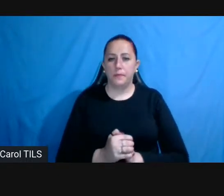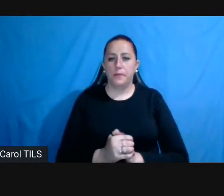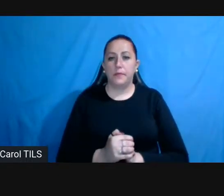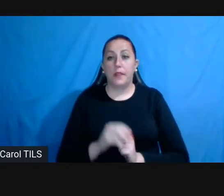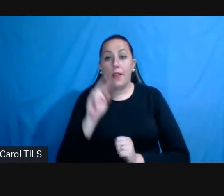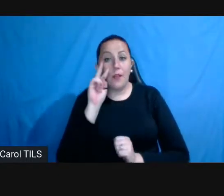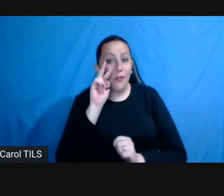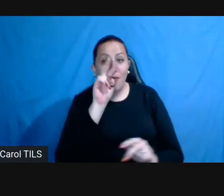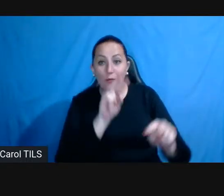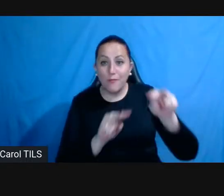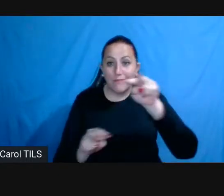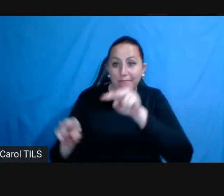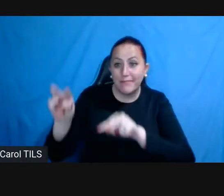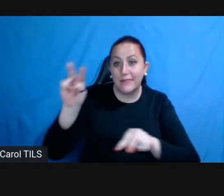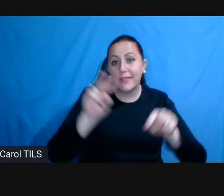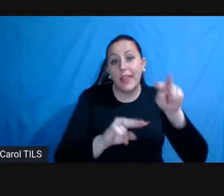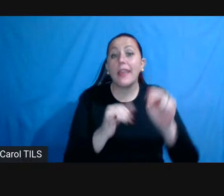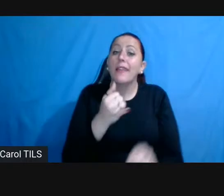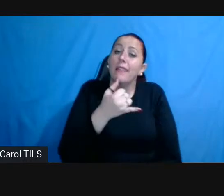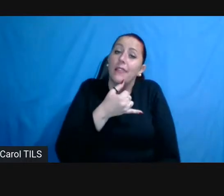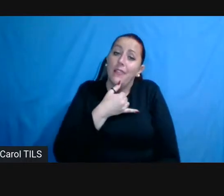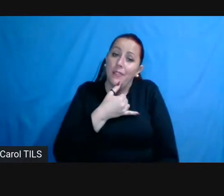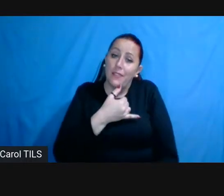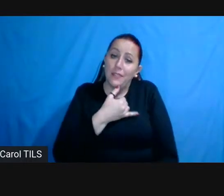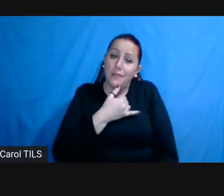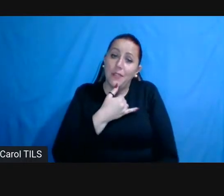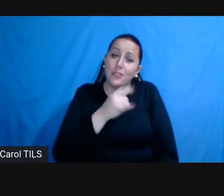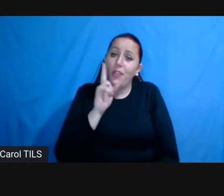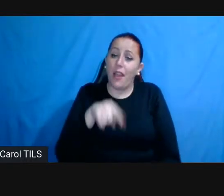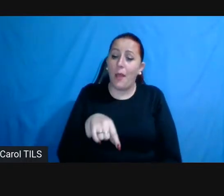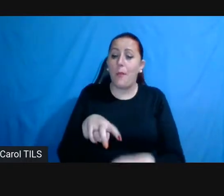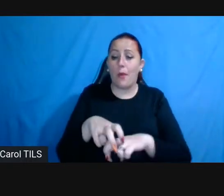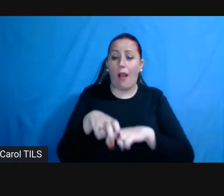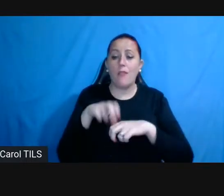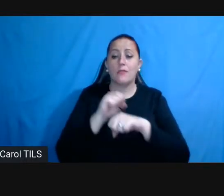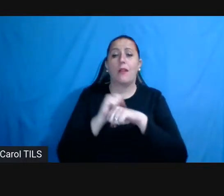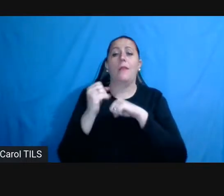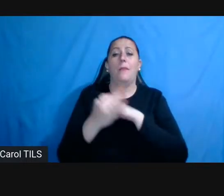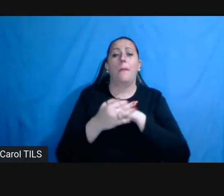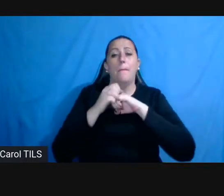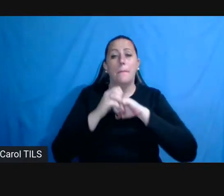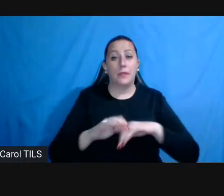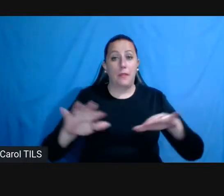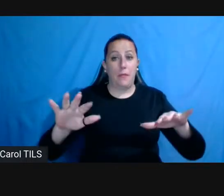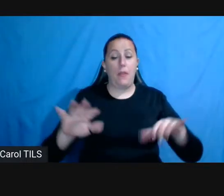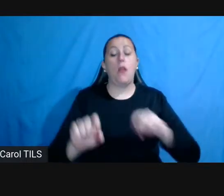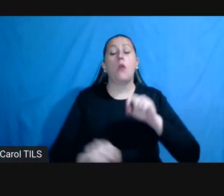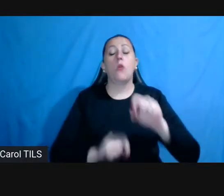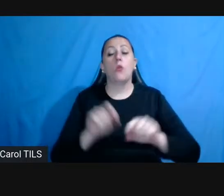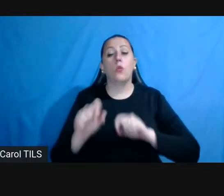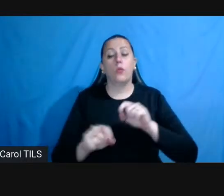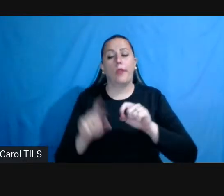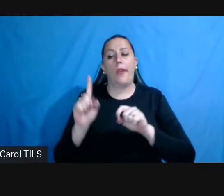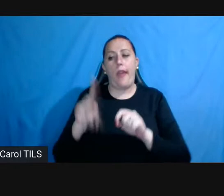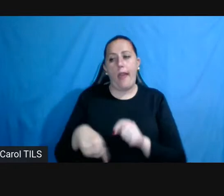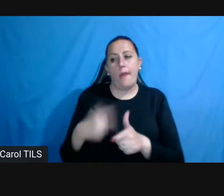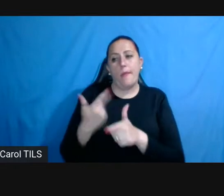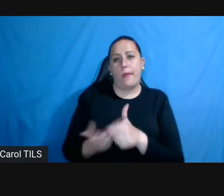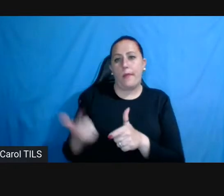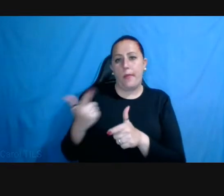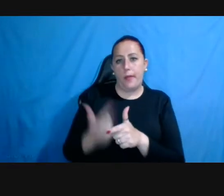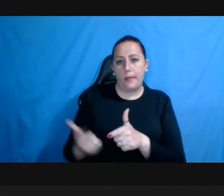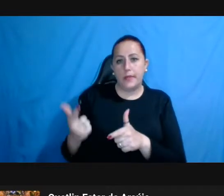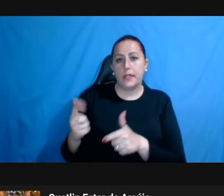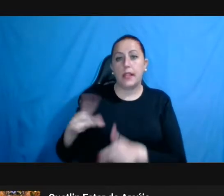vê-los, né? Infelizmente, essa pandemia, ela nos traz problemas de